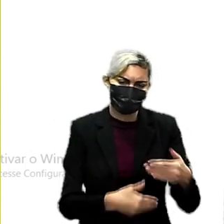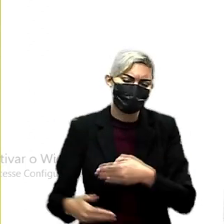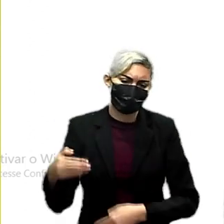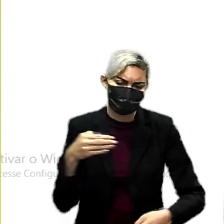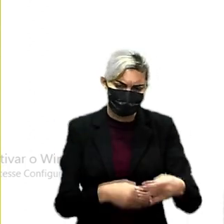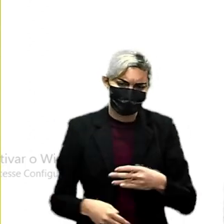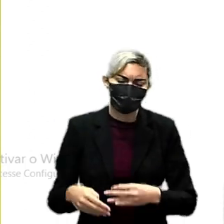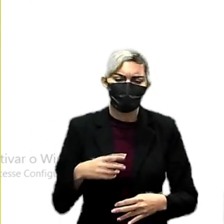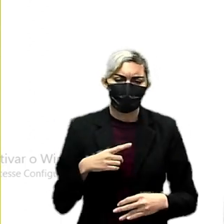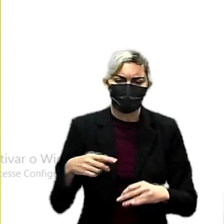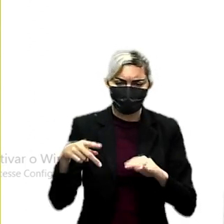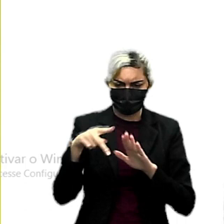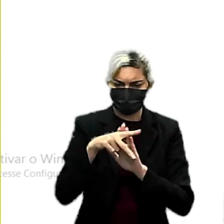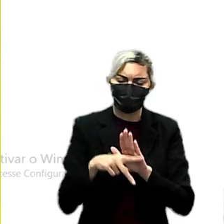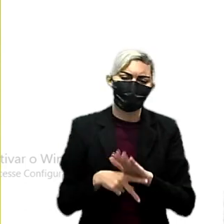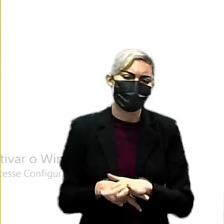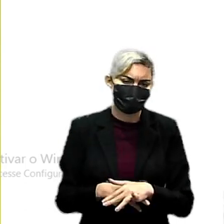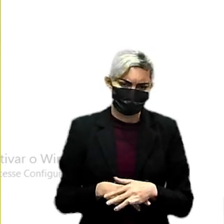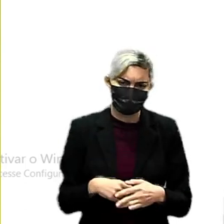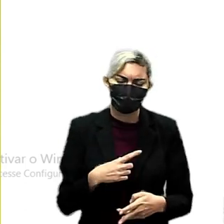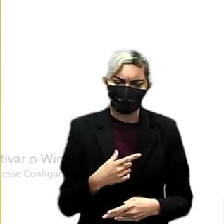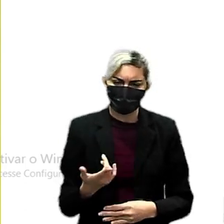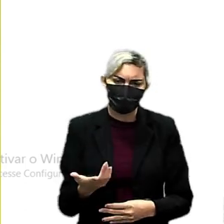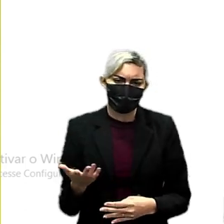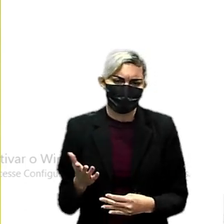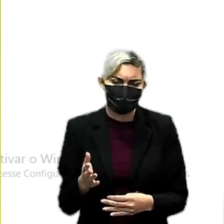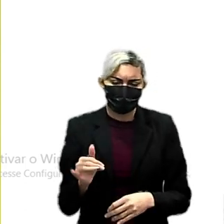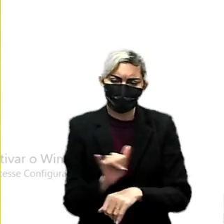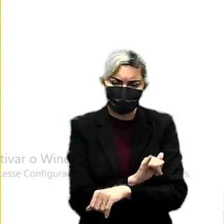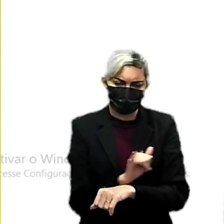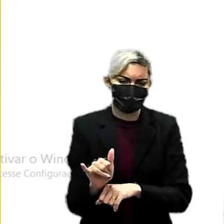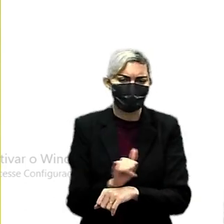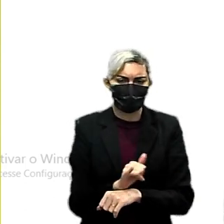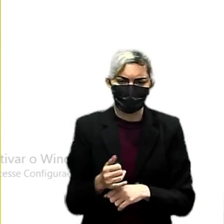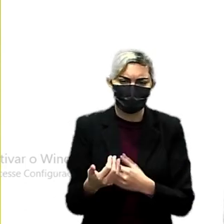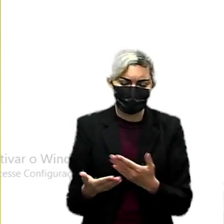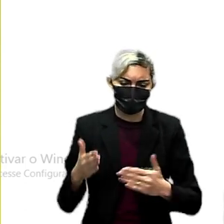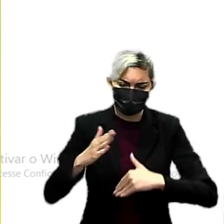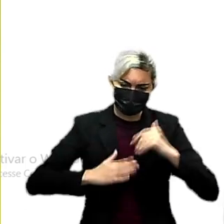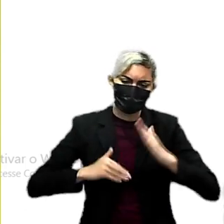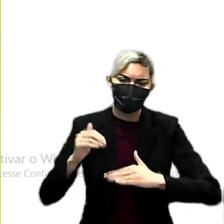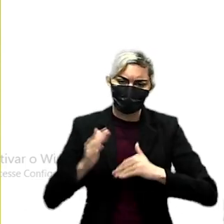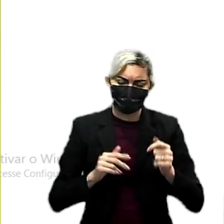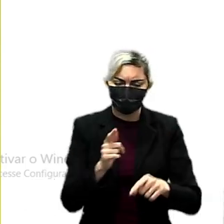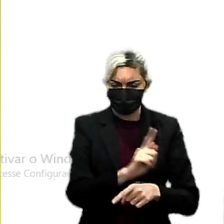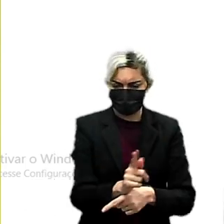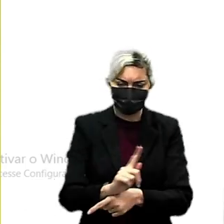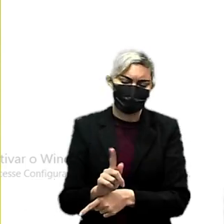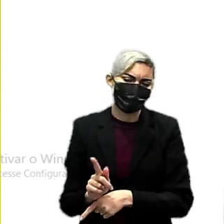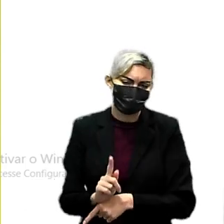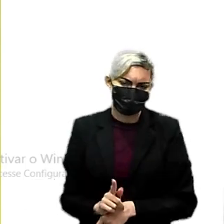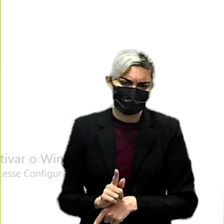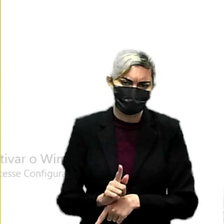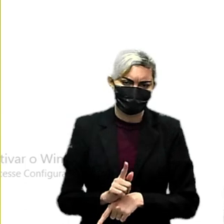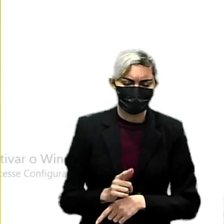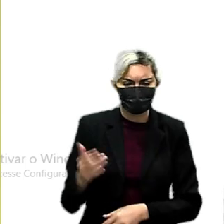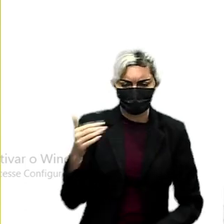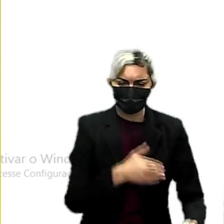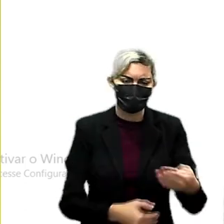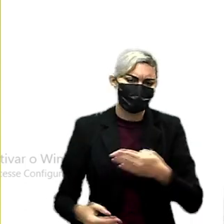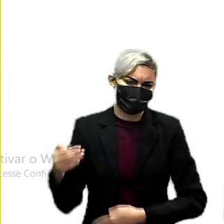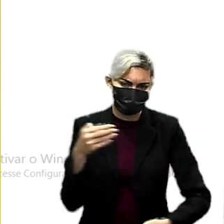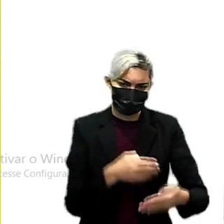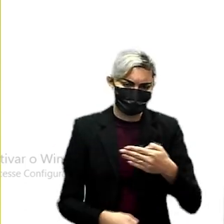participar desse planejamento de forma estratégica. Praticar, né, a gestão de maneira